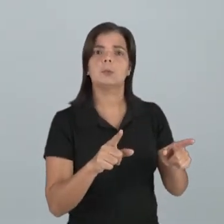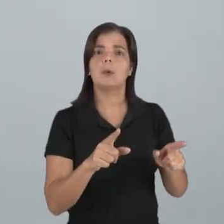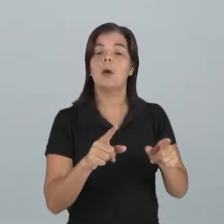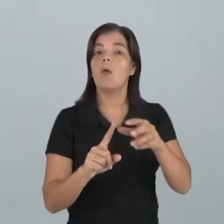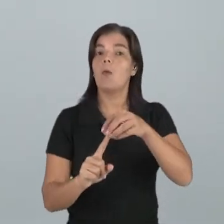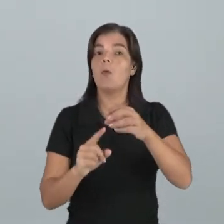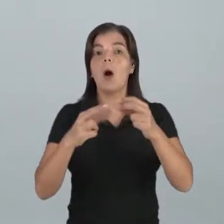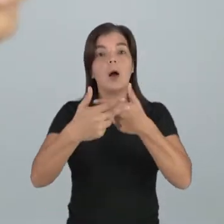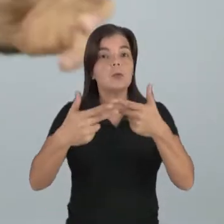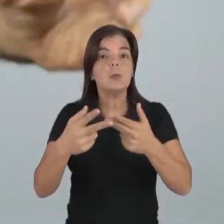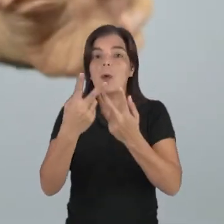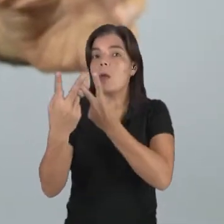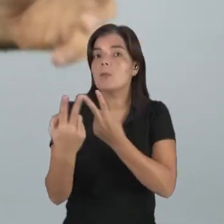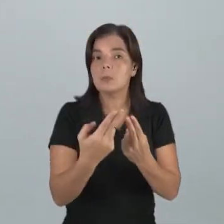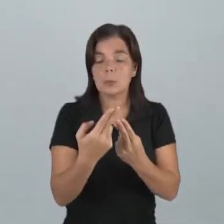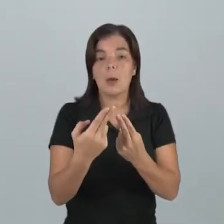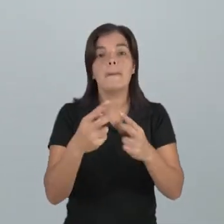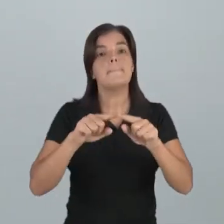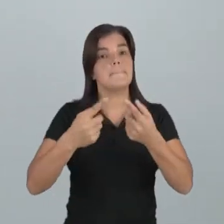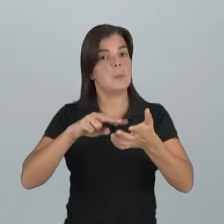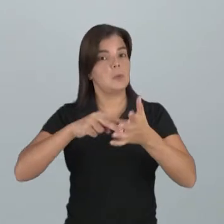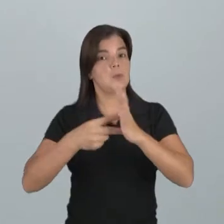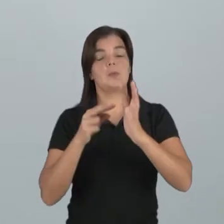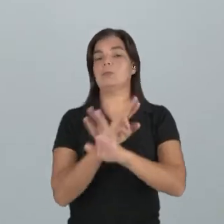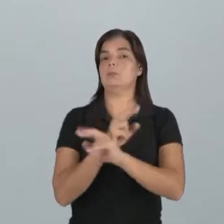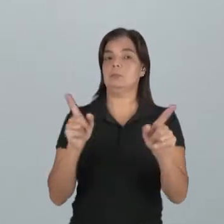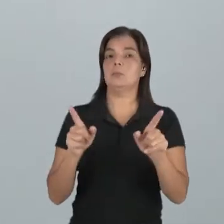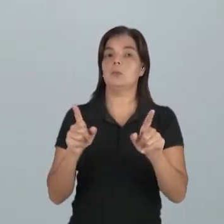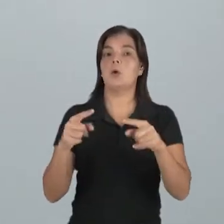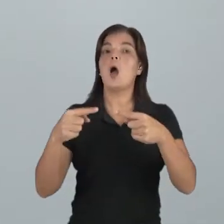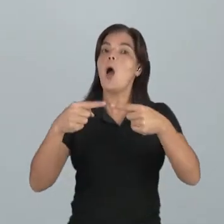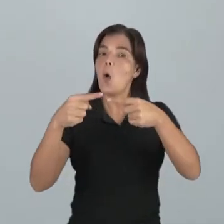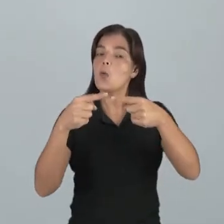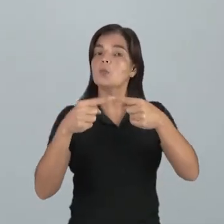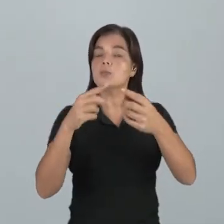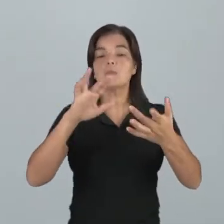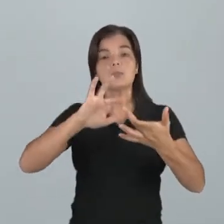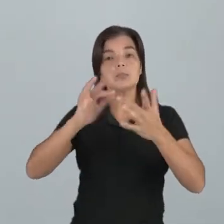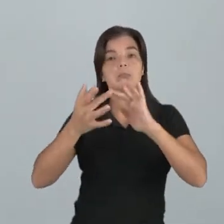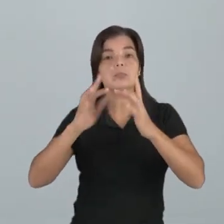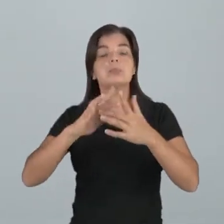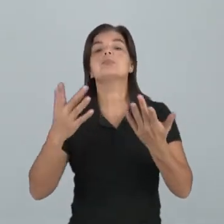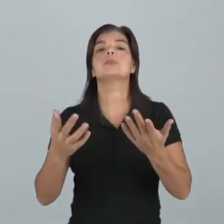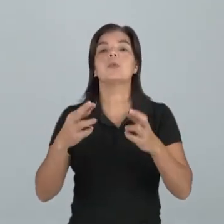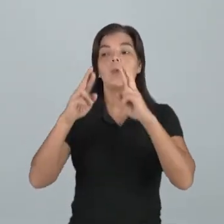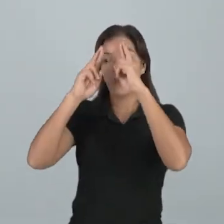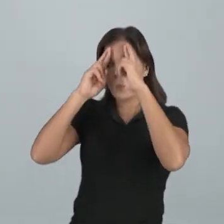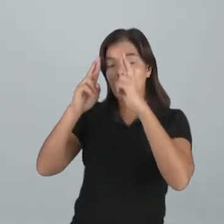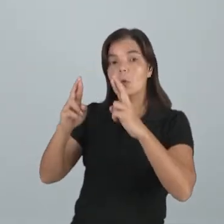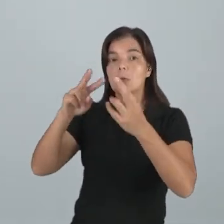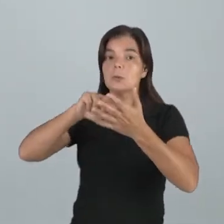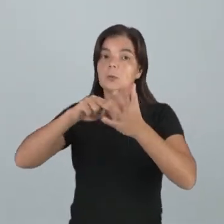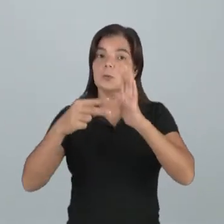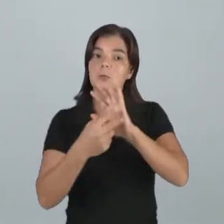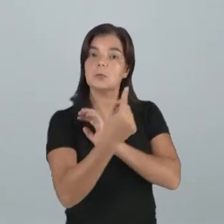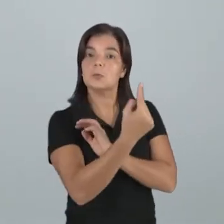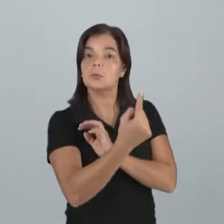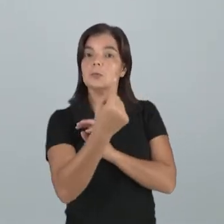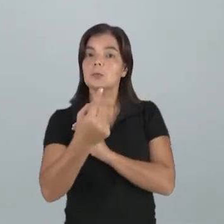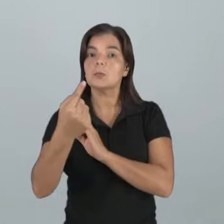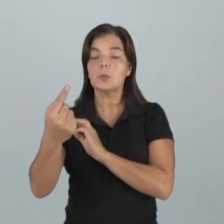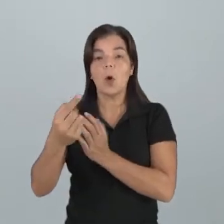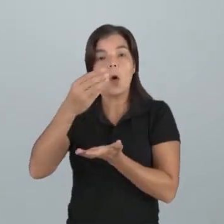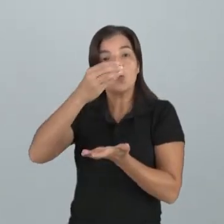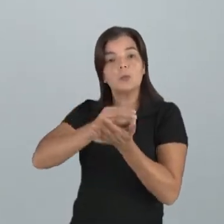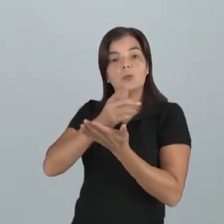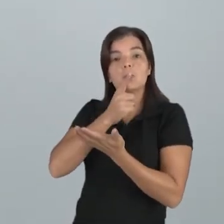mesmo objeto, que tem significado diferente. Então, é um ponto de contato. vamos respeitar o significado que aquelas pessoas dão ao